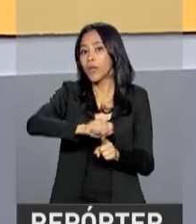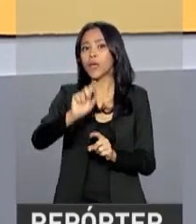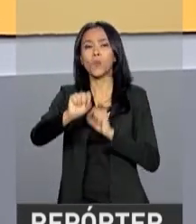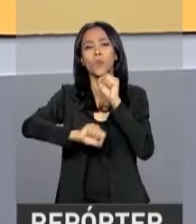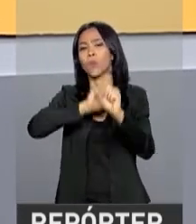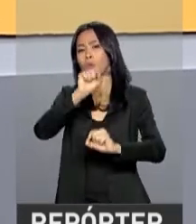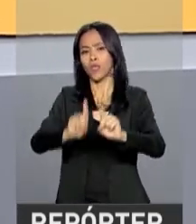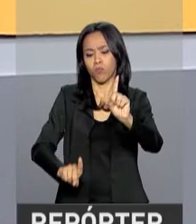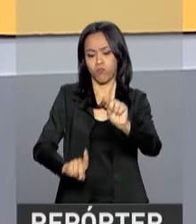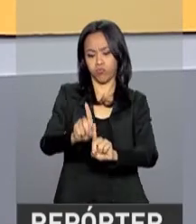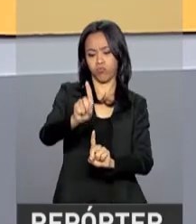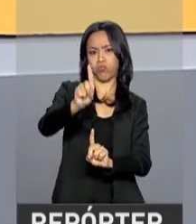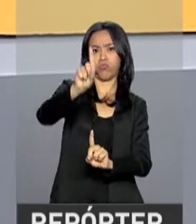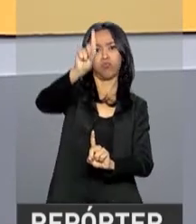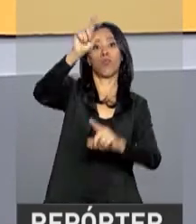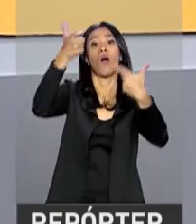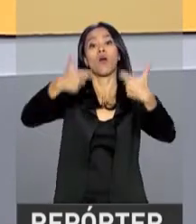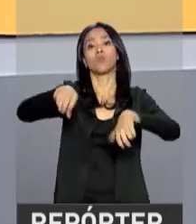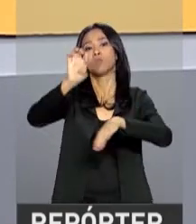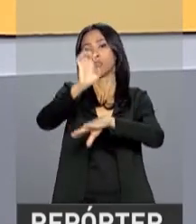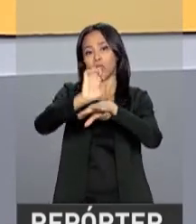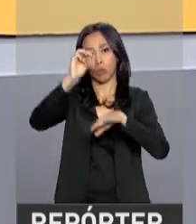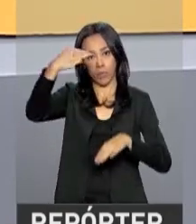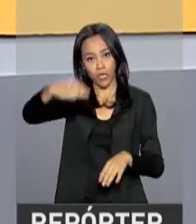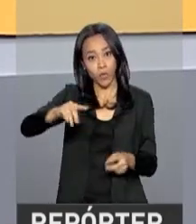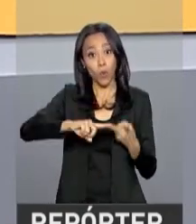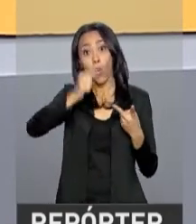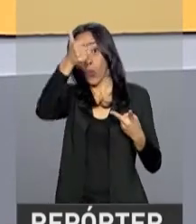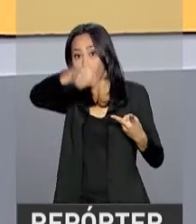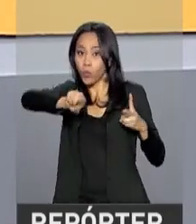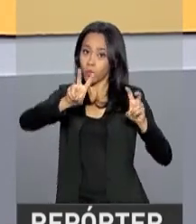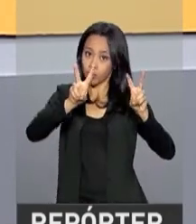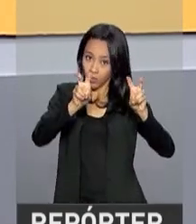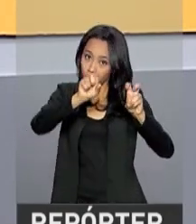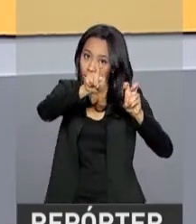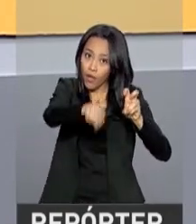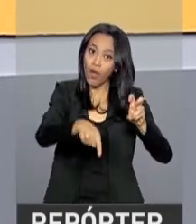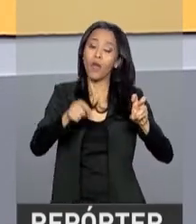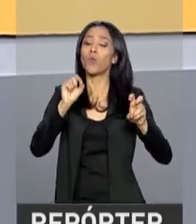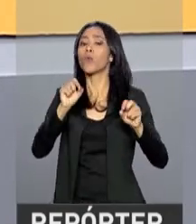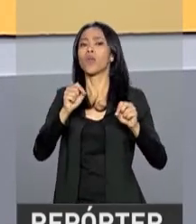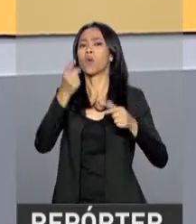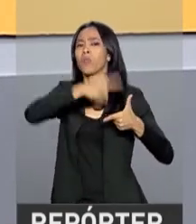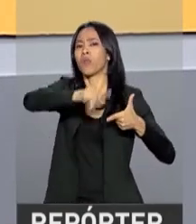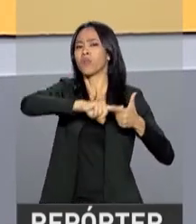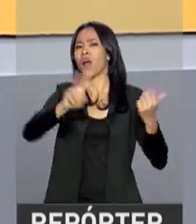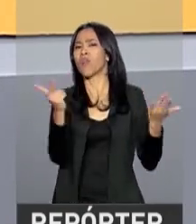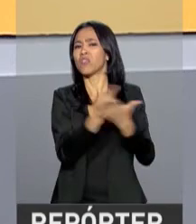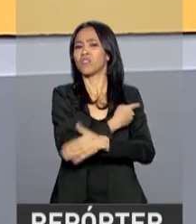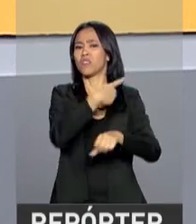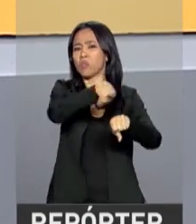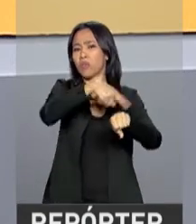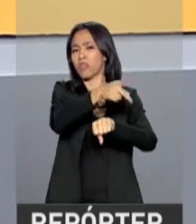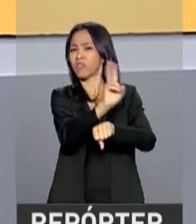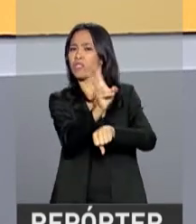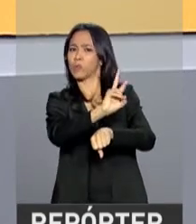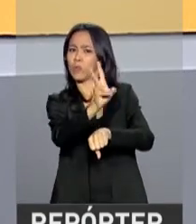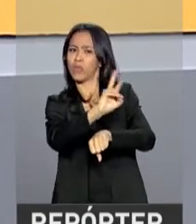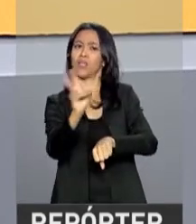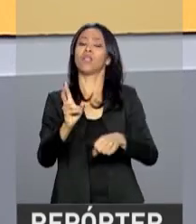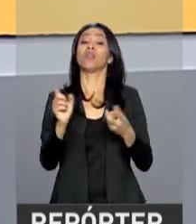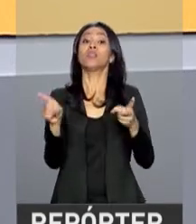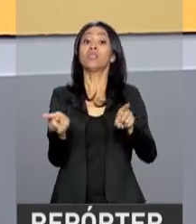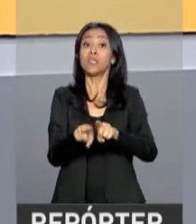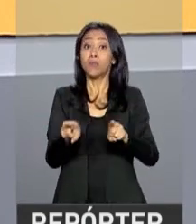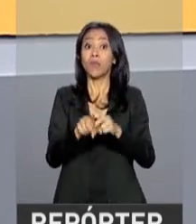em alcântara no maranhão outro assunto que deve entrar na pauta é a crise migratória na venezuela e também o caso das